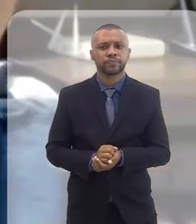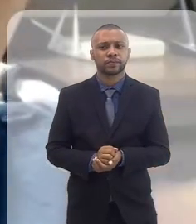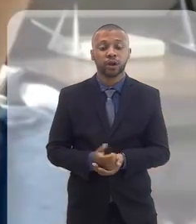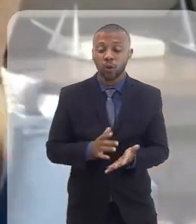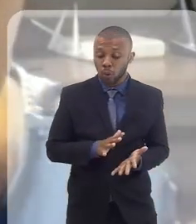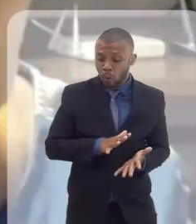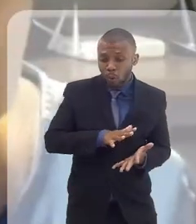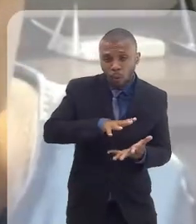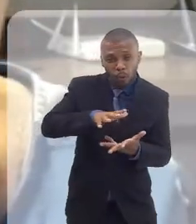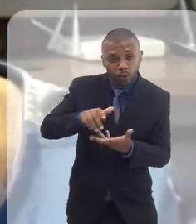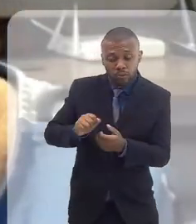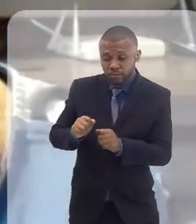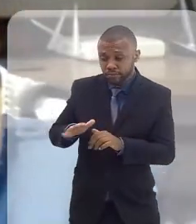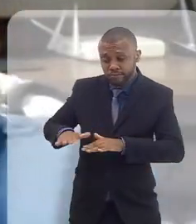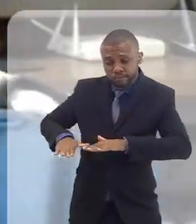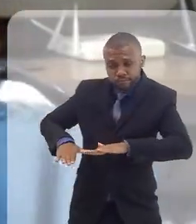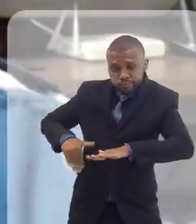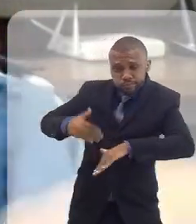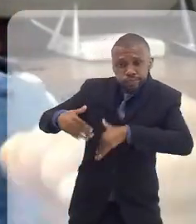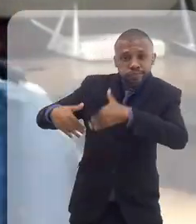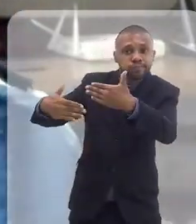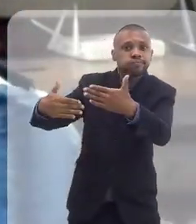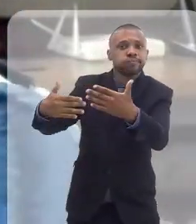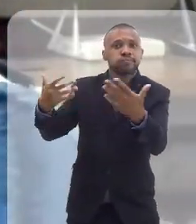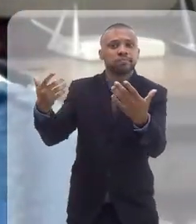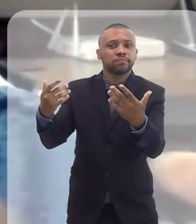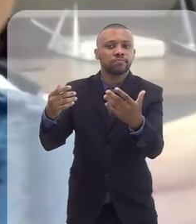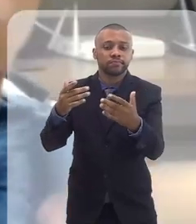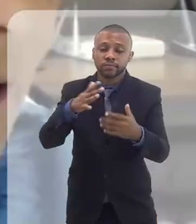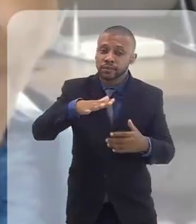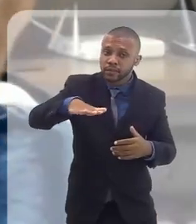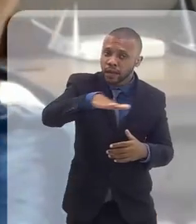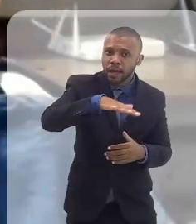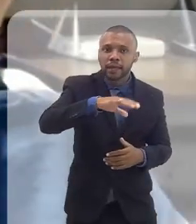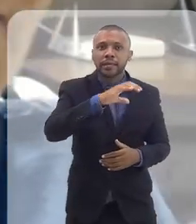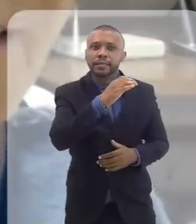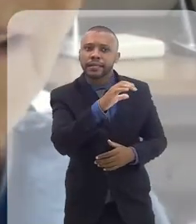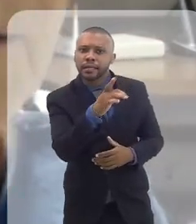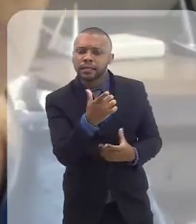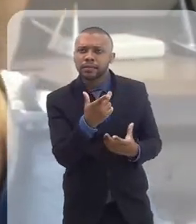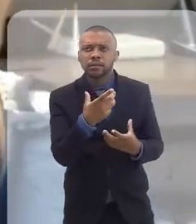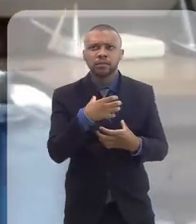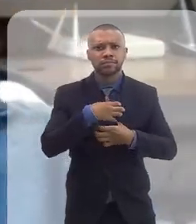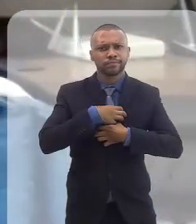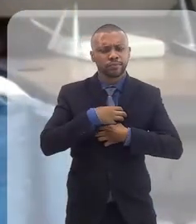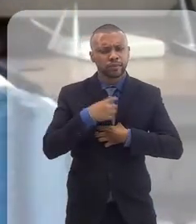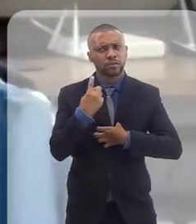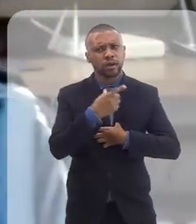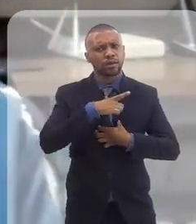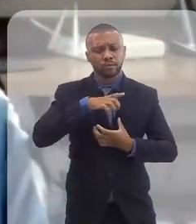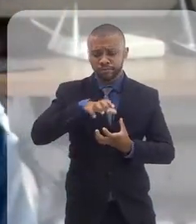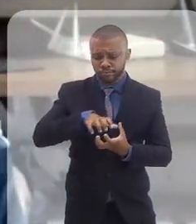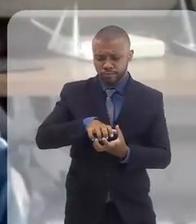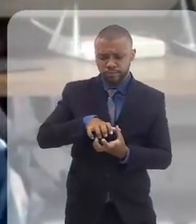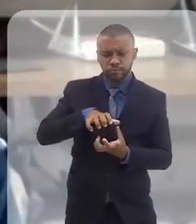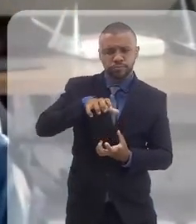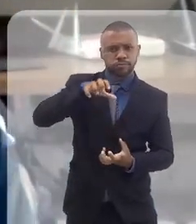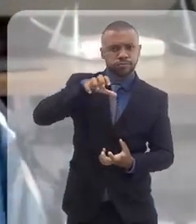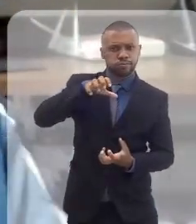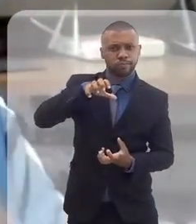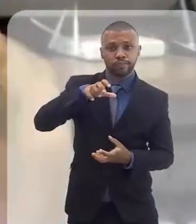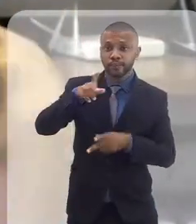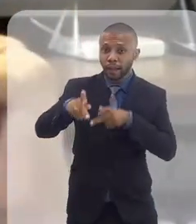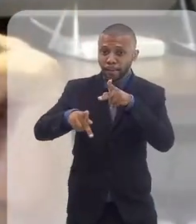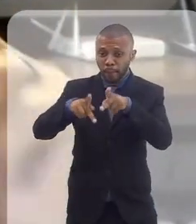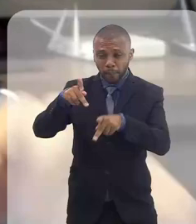A evolução do mundo, em termos, nós estamos ficando mais